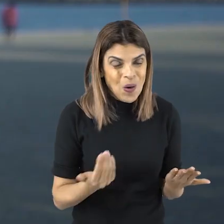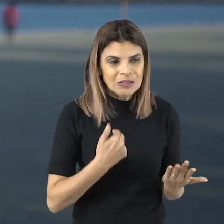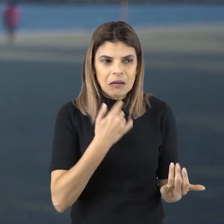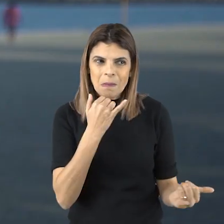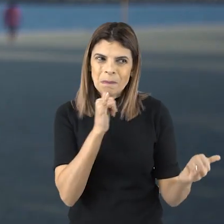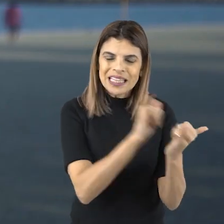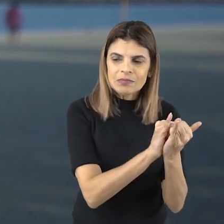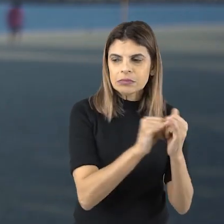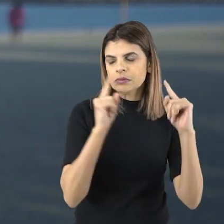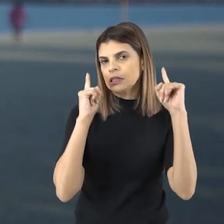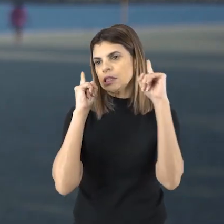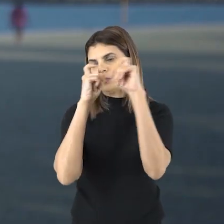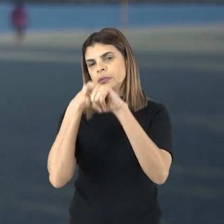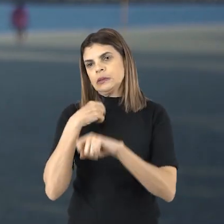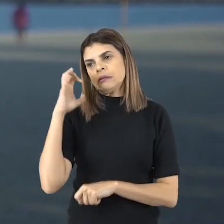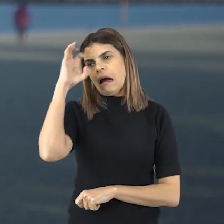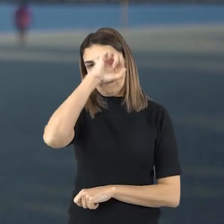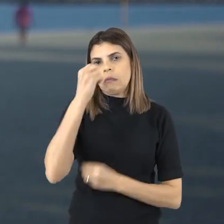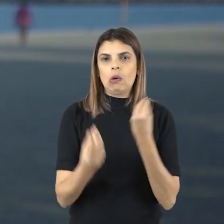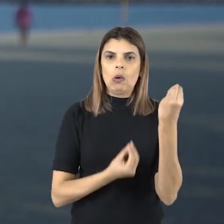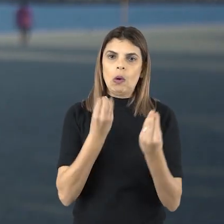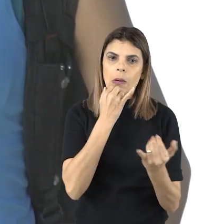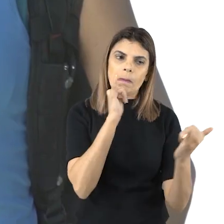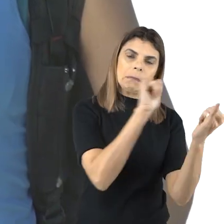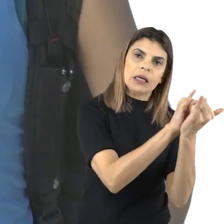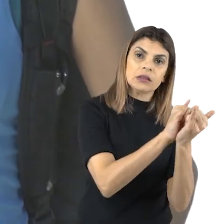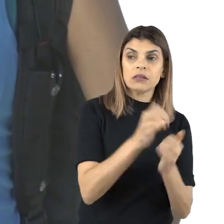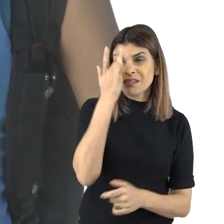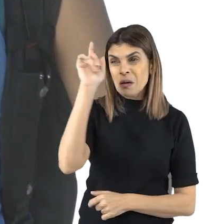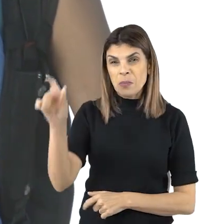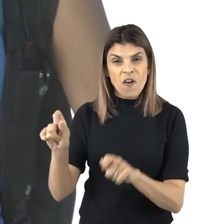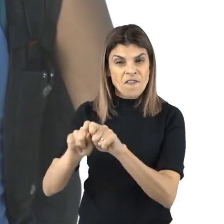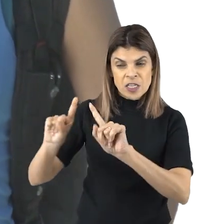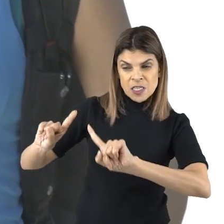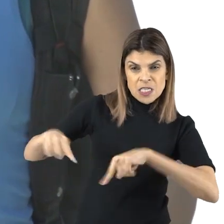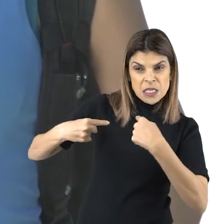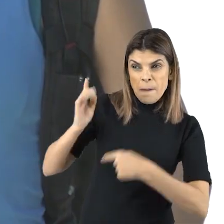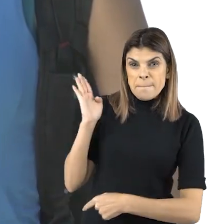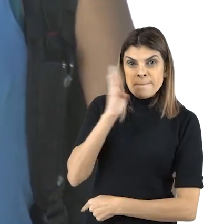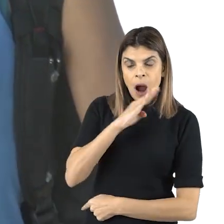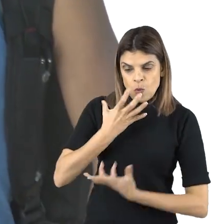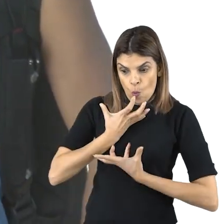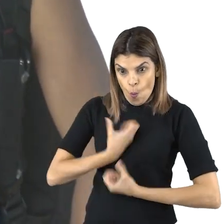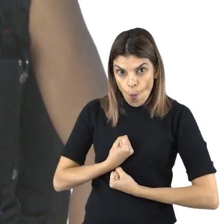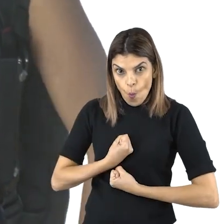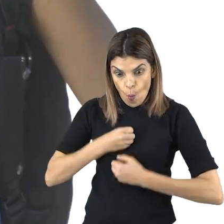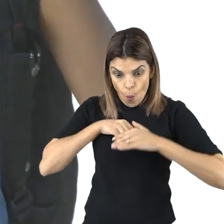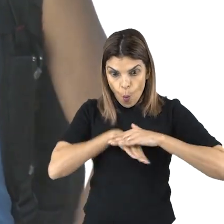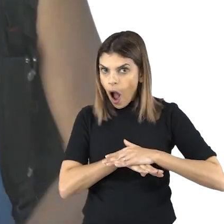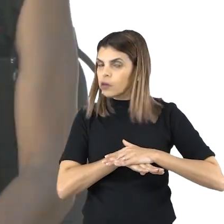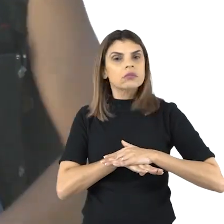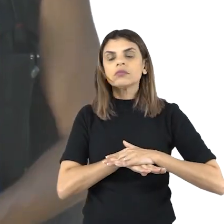é difícil. Essa eu tenho que aprender mais a perdoar. É alguém que te fez mal, acho que... E não guardar rancor,